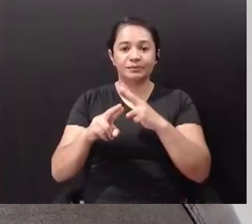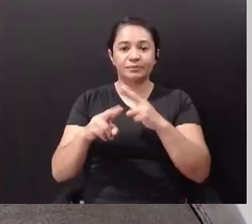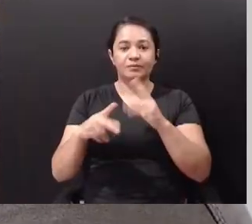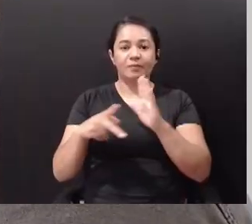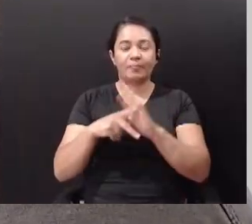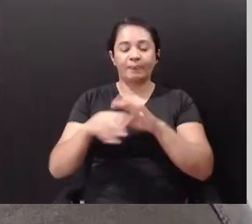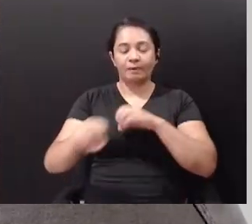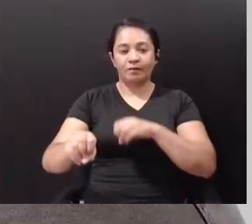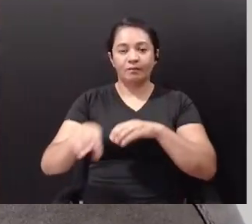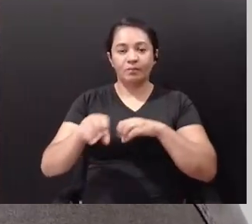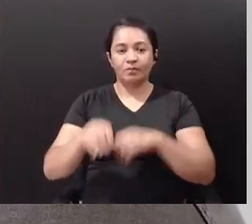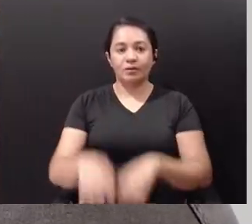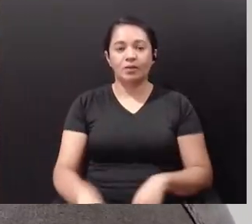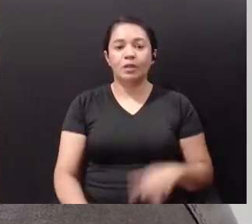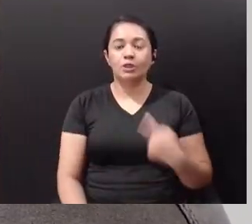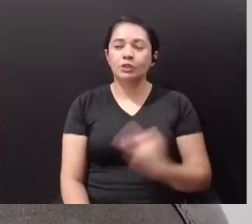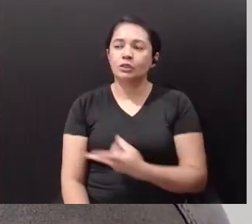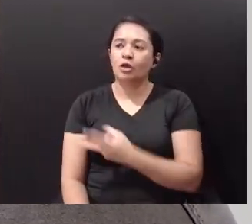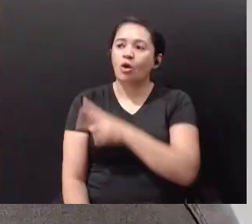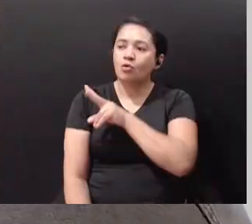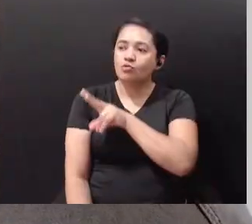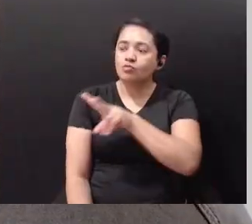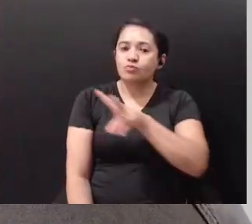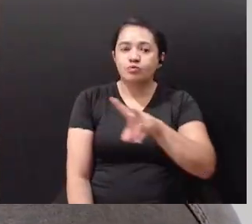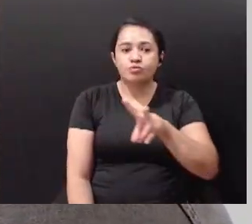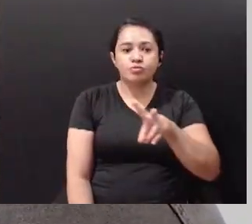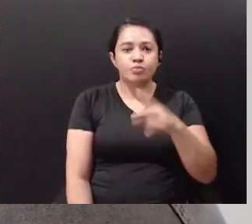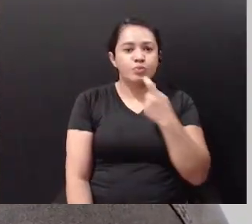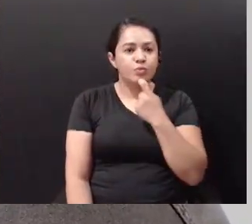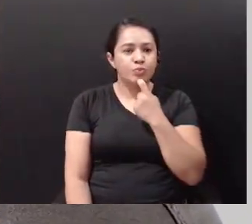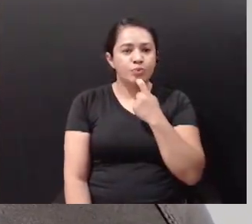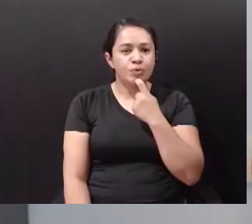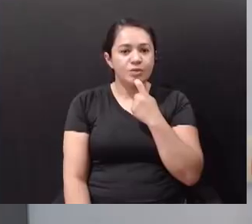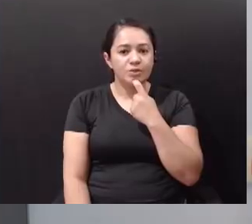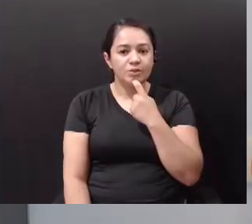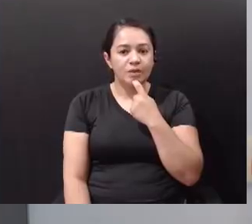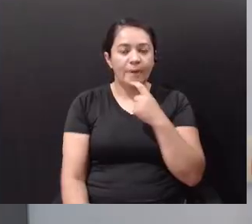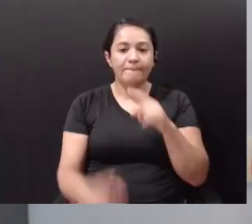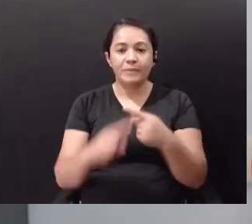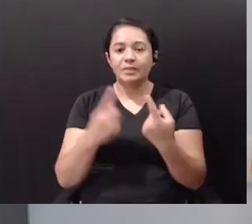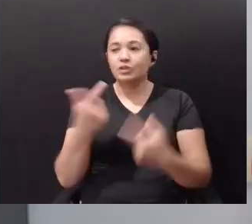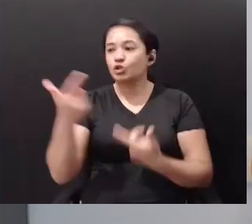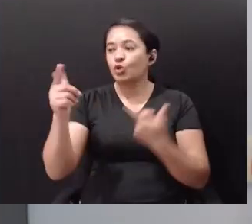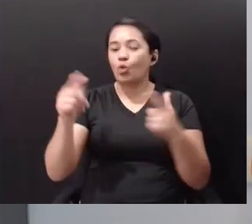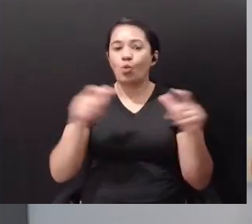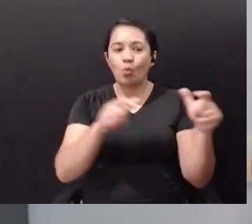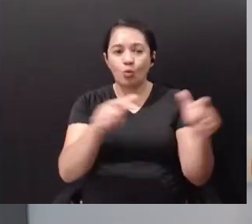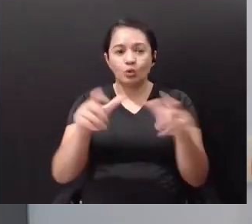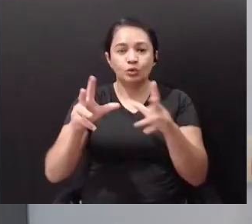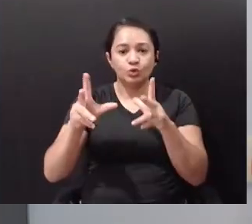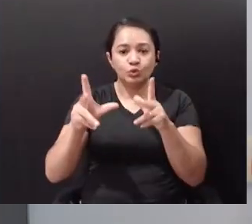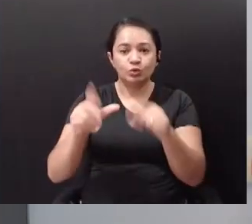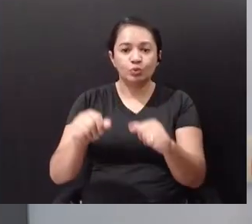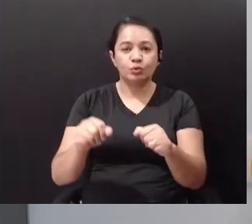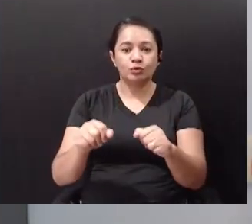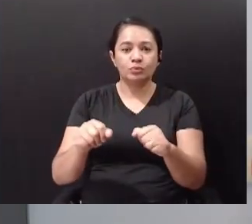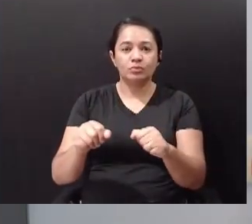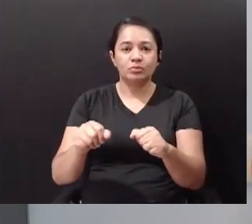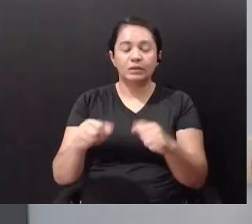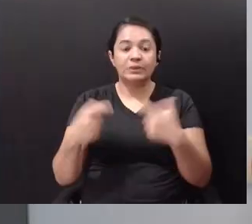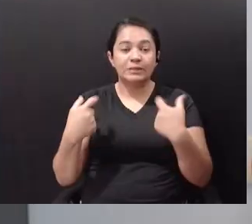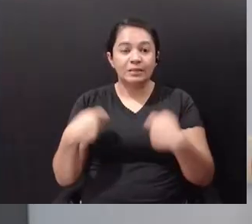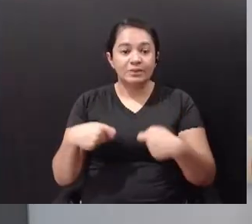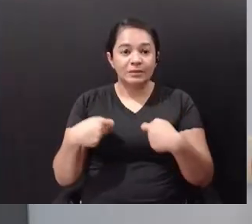gente olha para o caso de Campinas, não apenas de Campinas, mas de outras regiões, toda essa questão da necessidade também